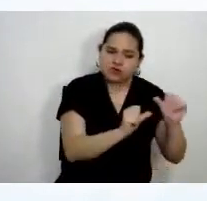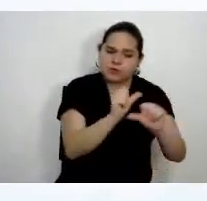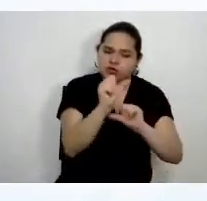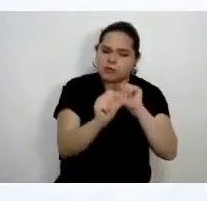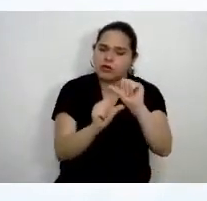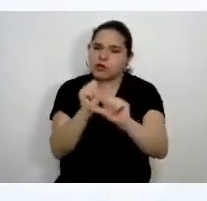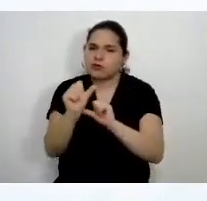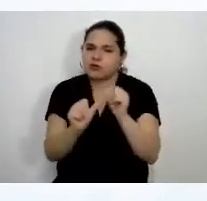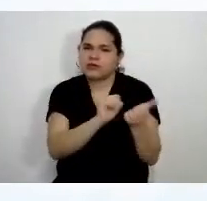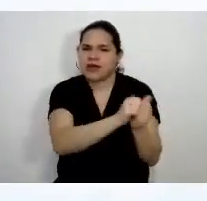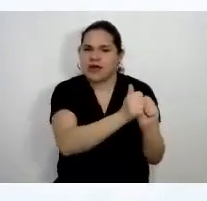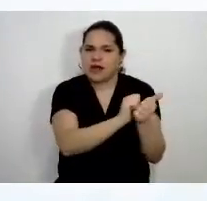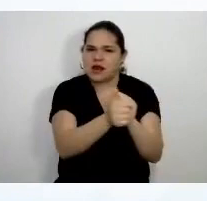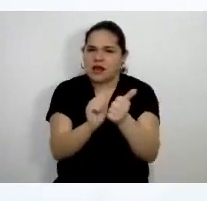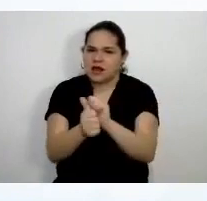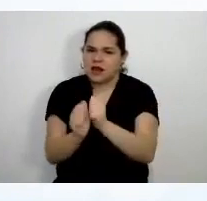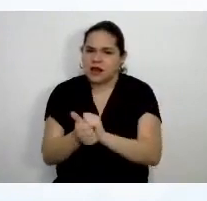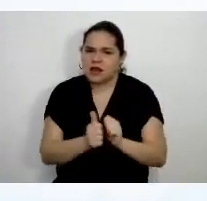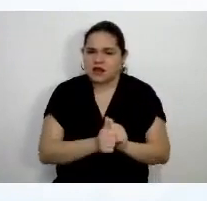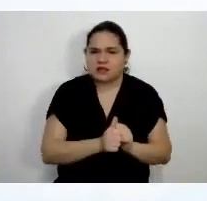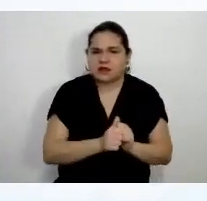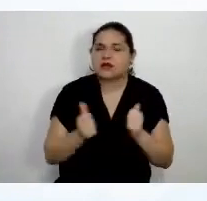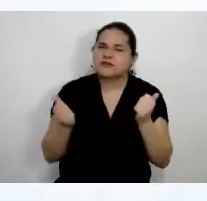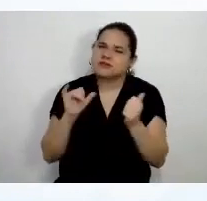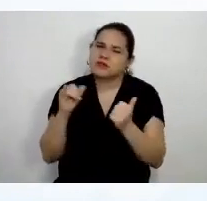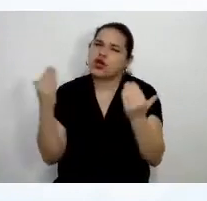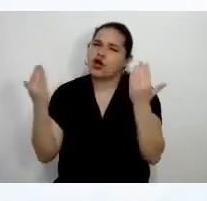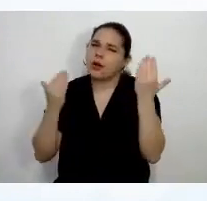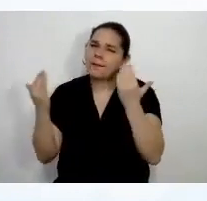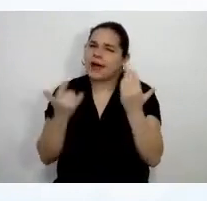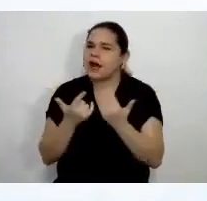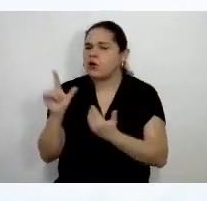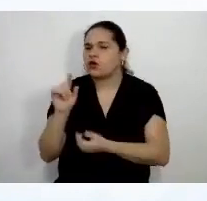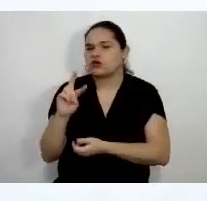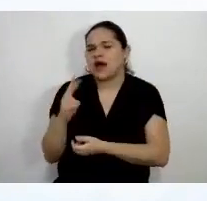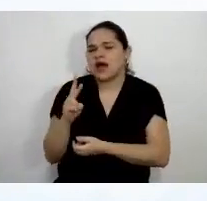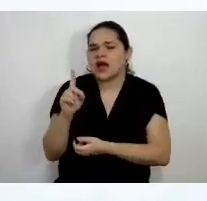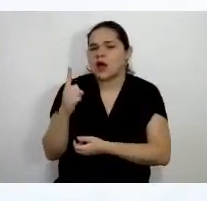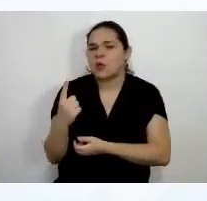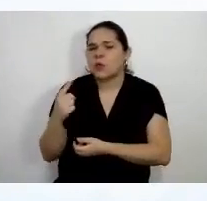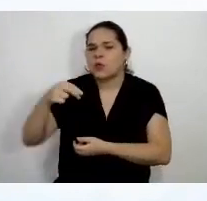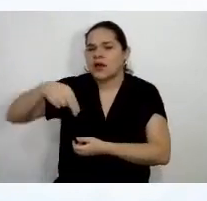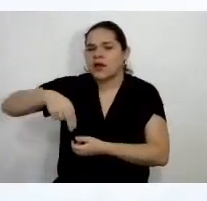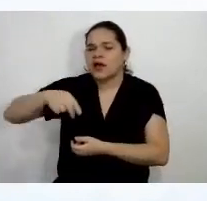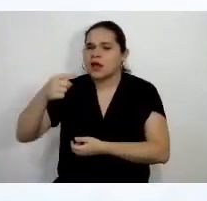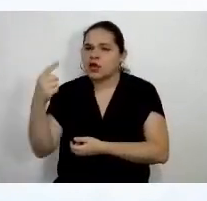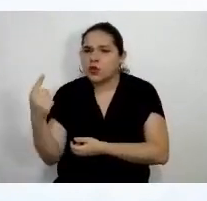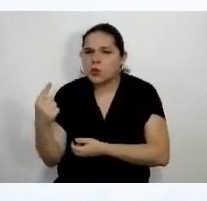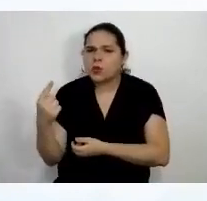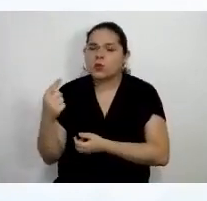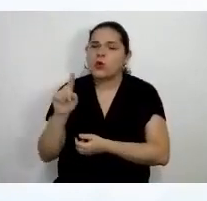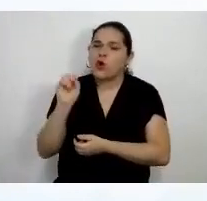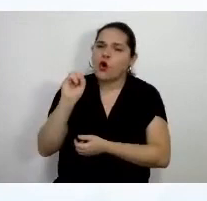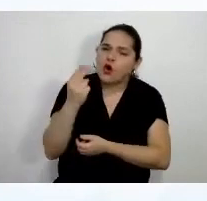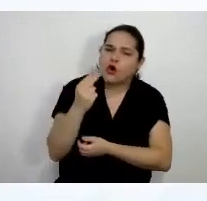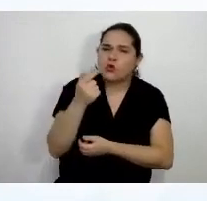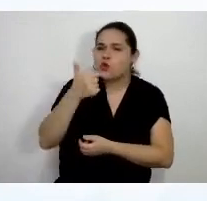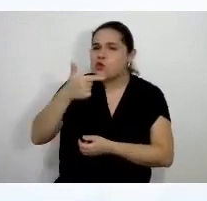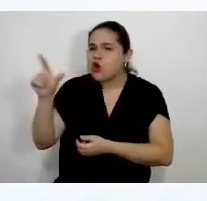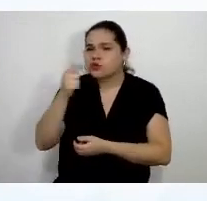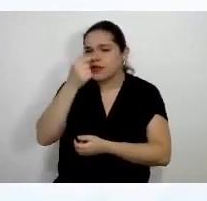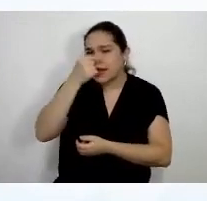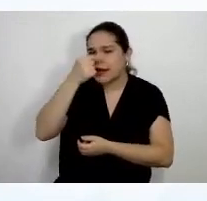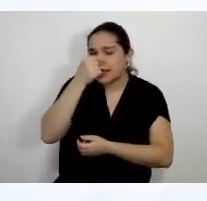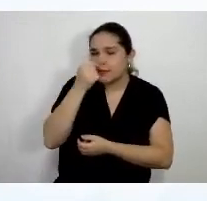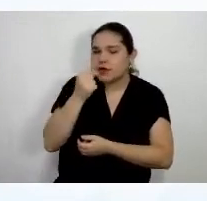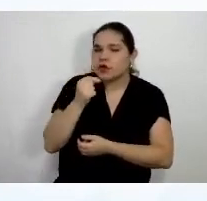com o H1N1, com que é o vírus da chamada gripe suína, né? Sim. Ou então com o vírus da AIDS.